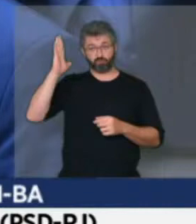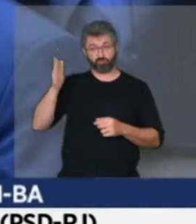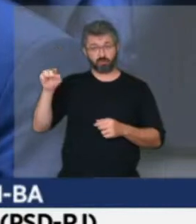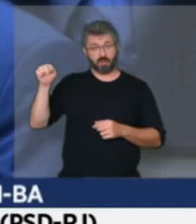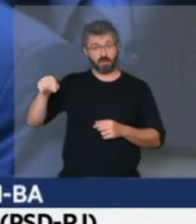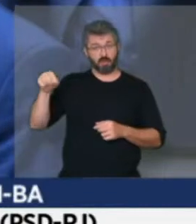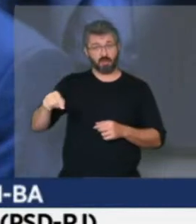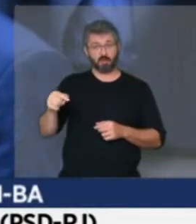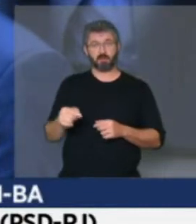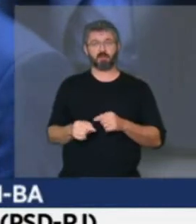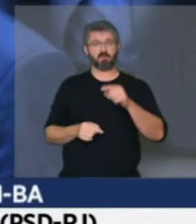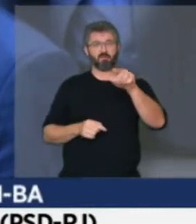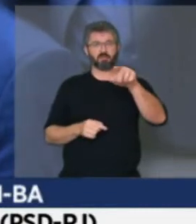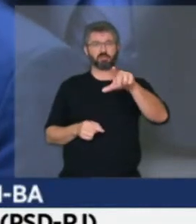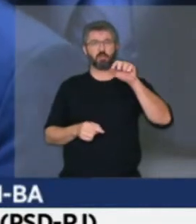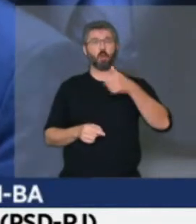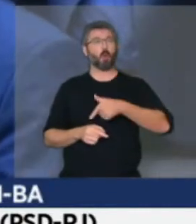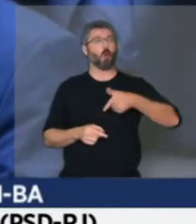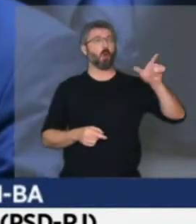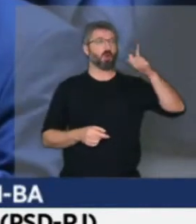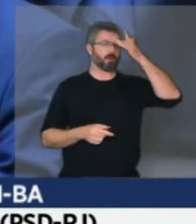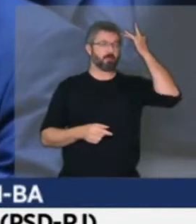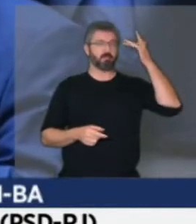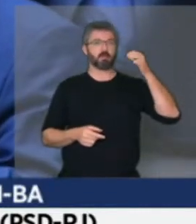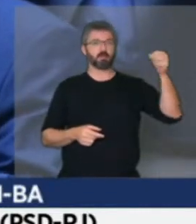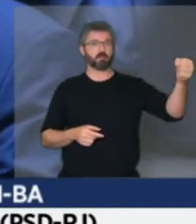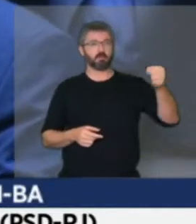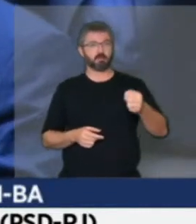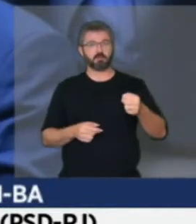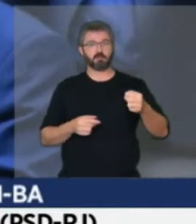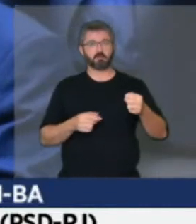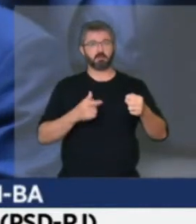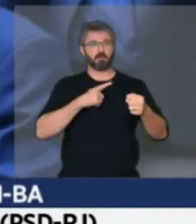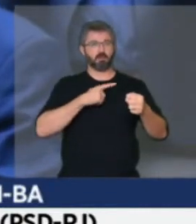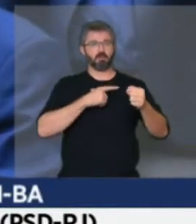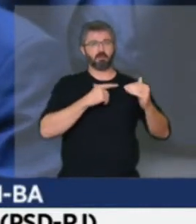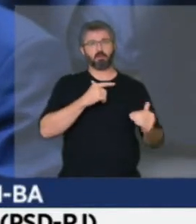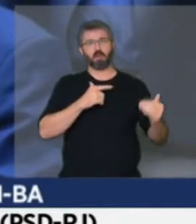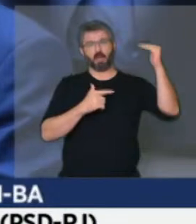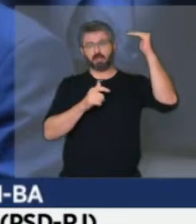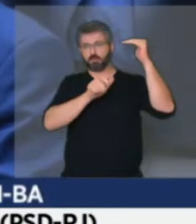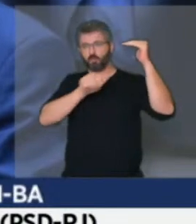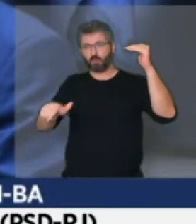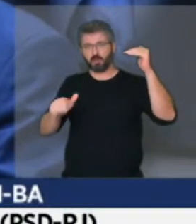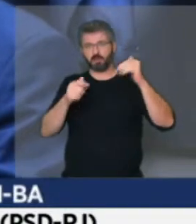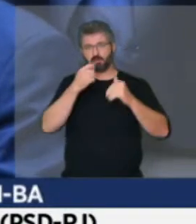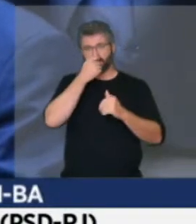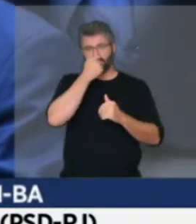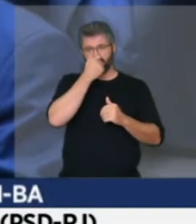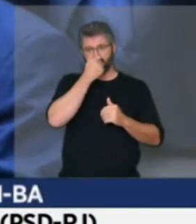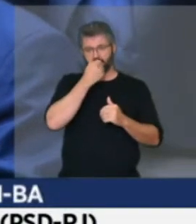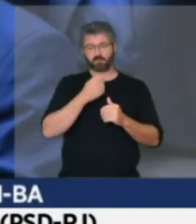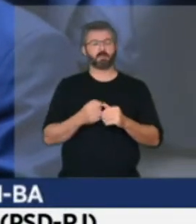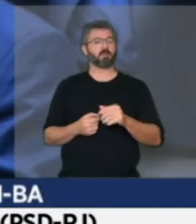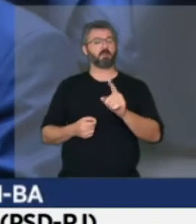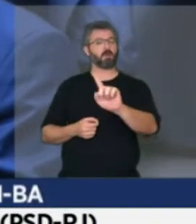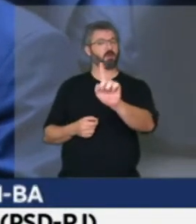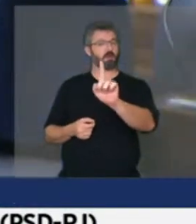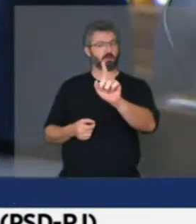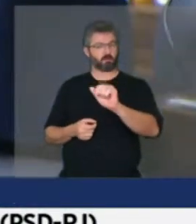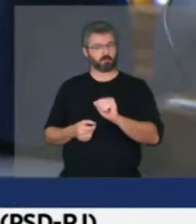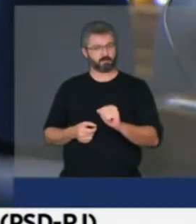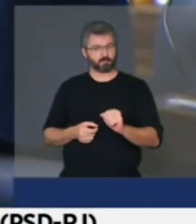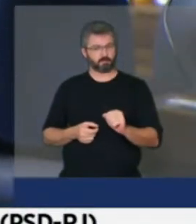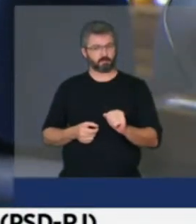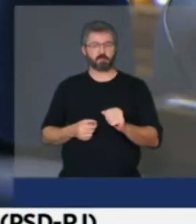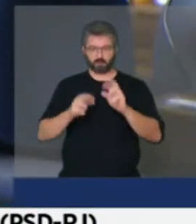Excelência designe um relator Vossa e ele tenha precedência sobre Vossa Excelência isso. Está fazendo... Não, o tempo de Vossa Excelência, com